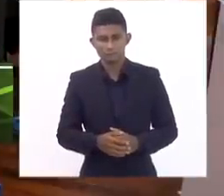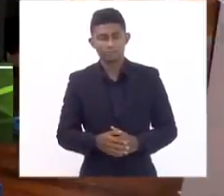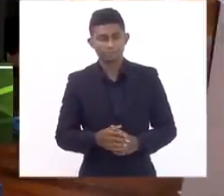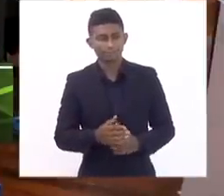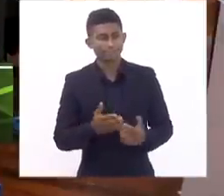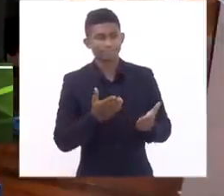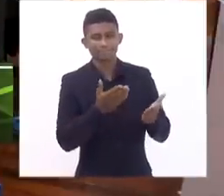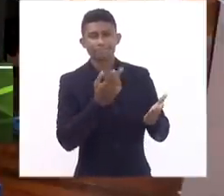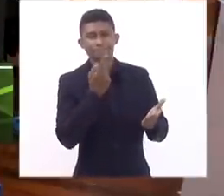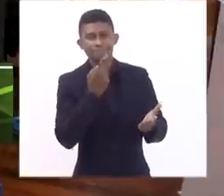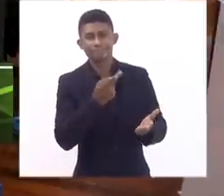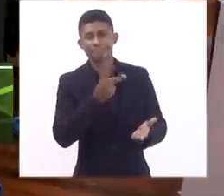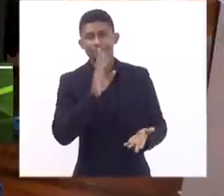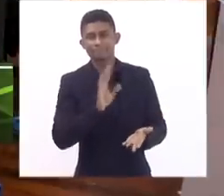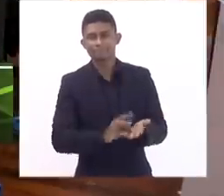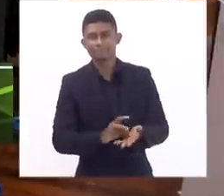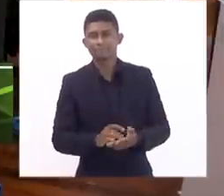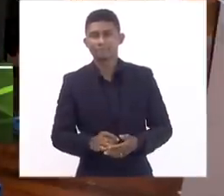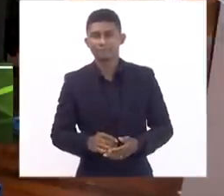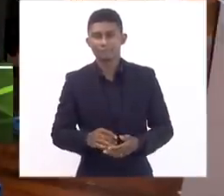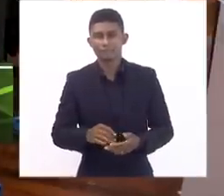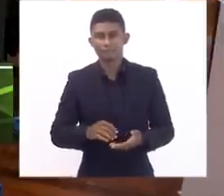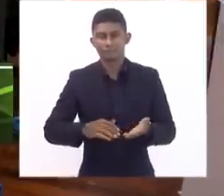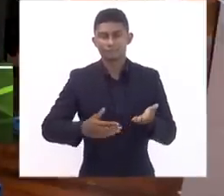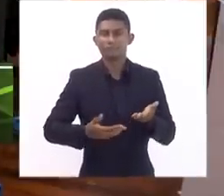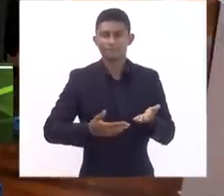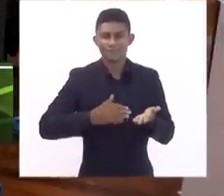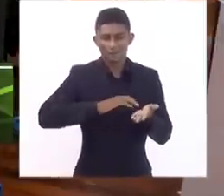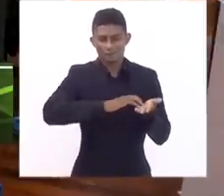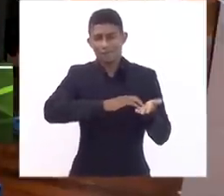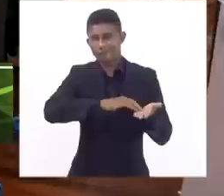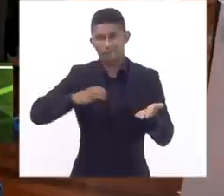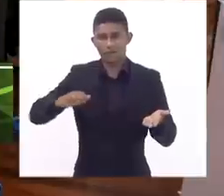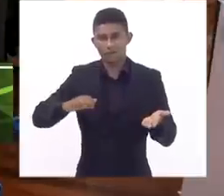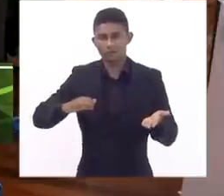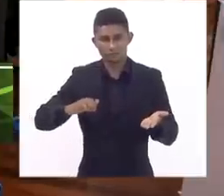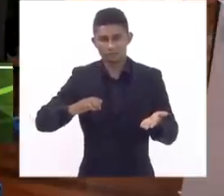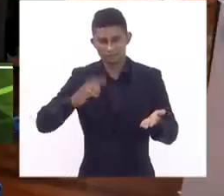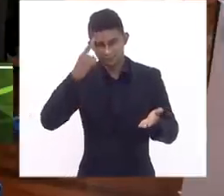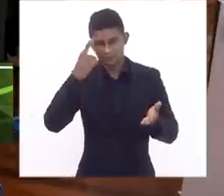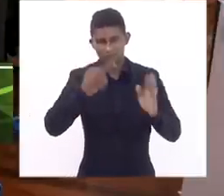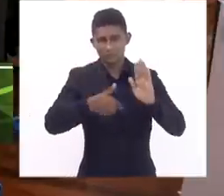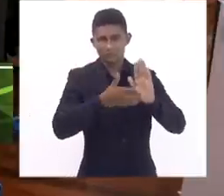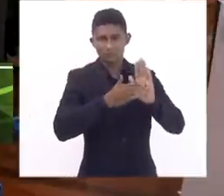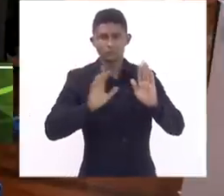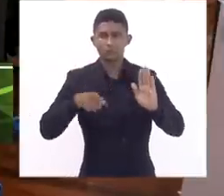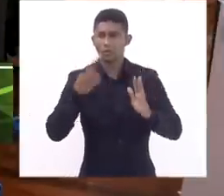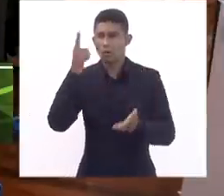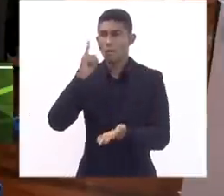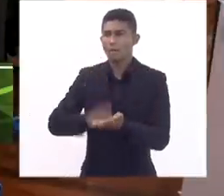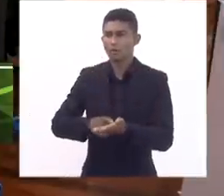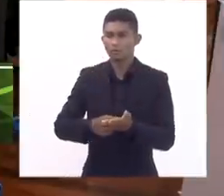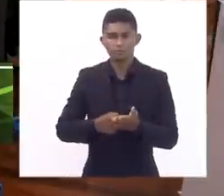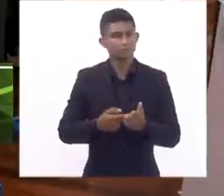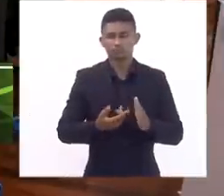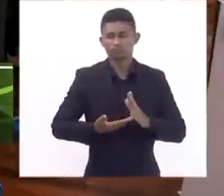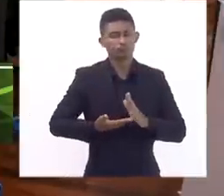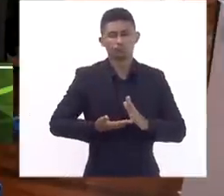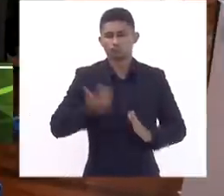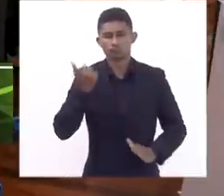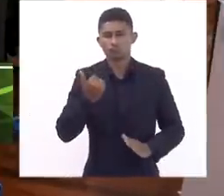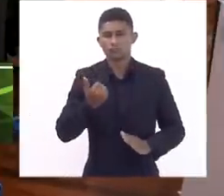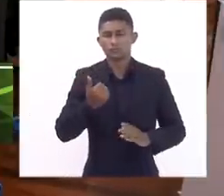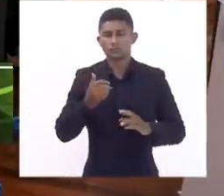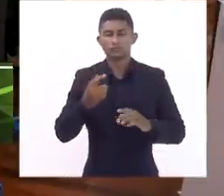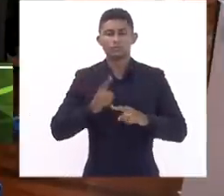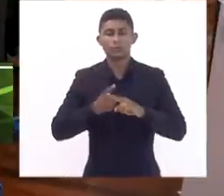Falou, na última vez que o veto esteve na pauta, nós combinamos de retirá-lo em proveito de uma reunião que foi